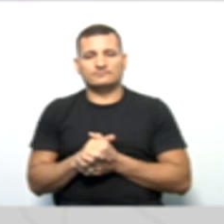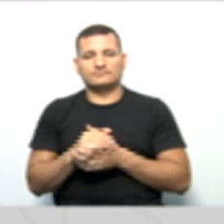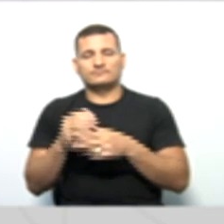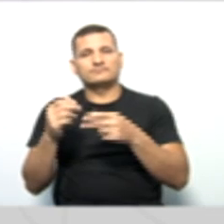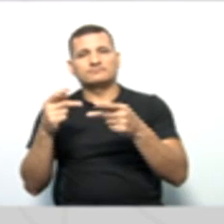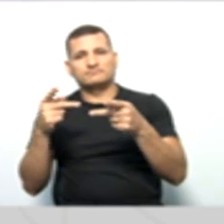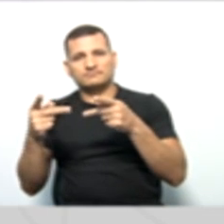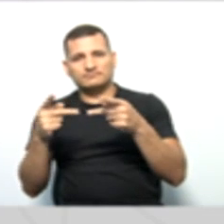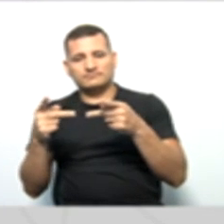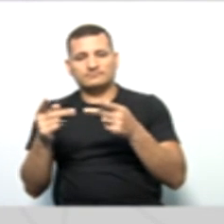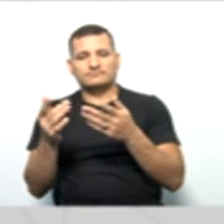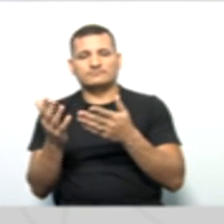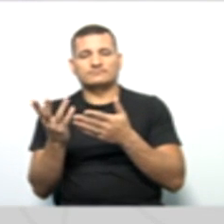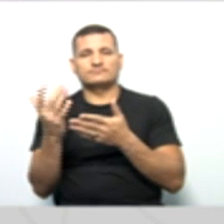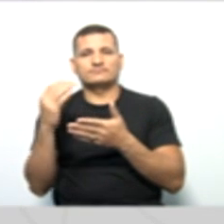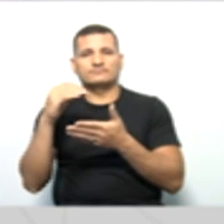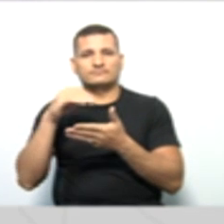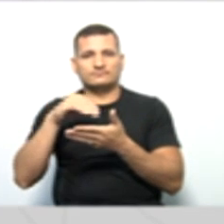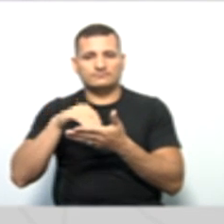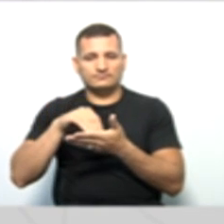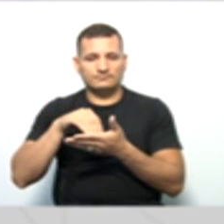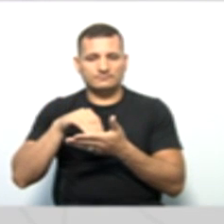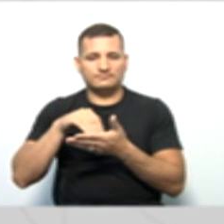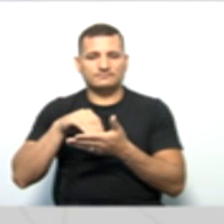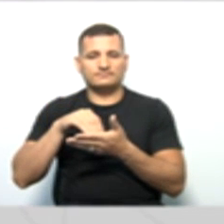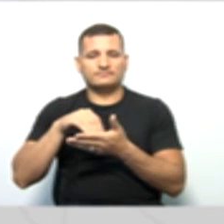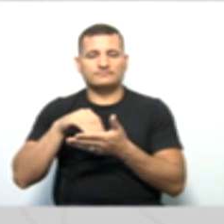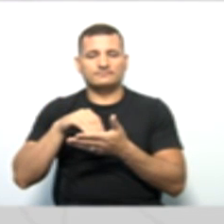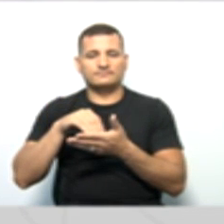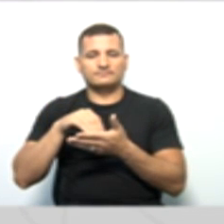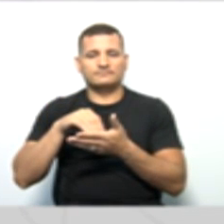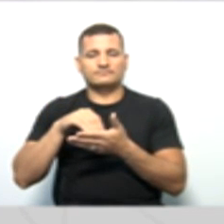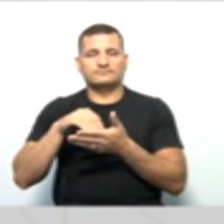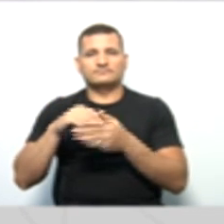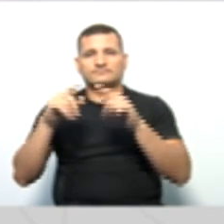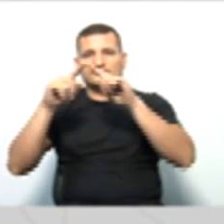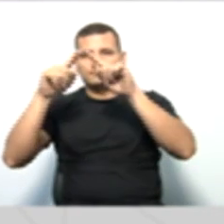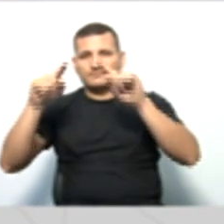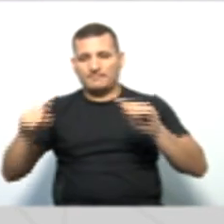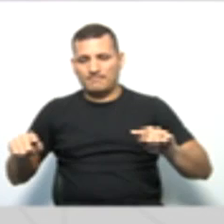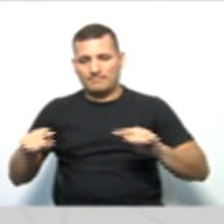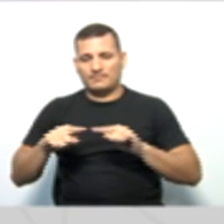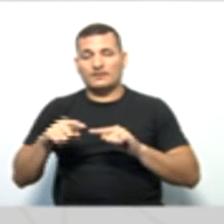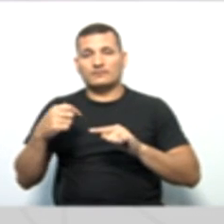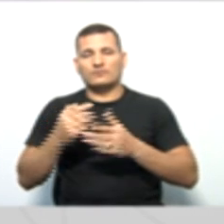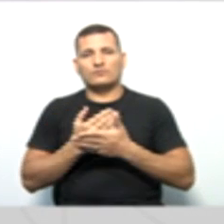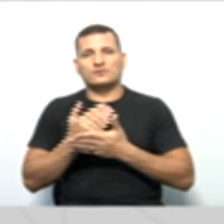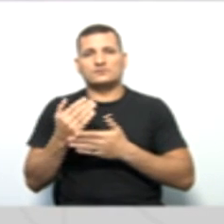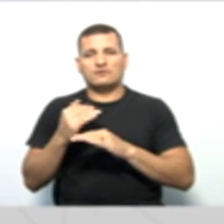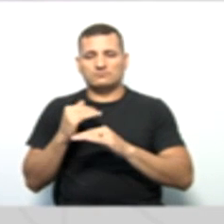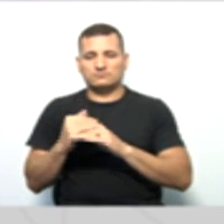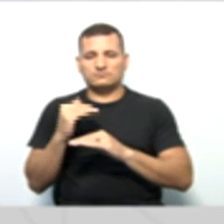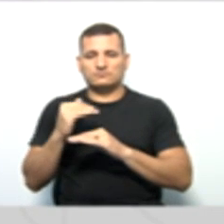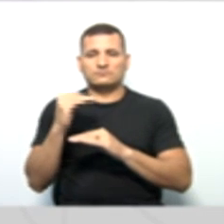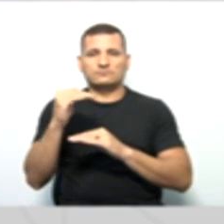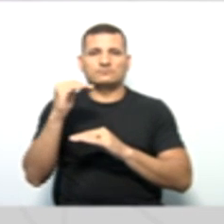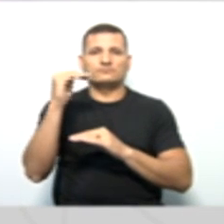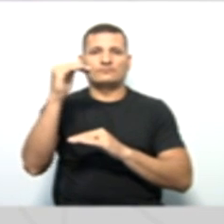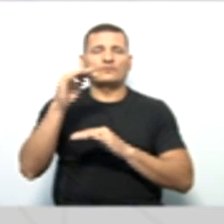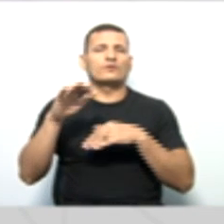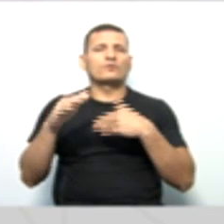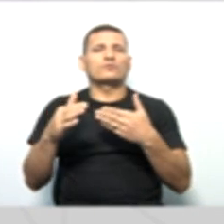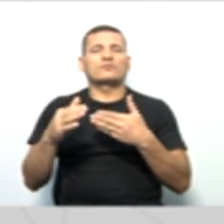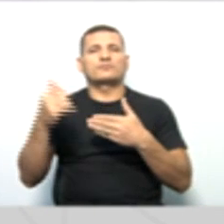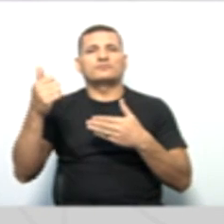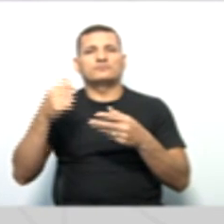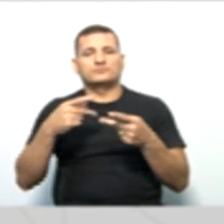Projetos de dados, que está aqui, ó, na base da pirâmide. A gente tem que começar de baixo para cima, não é isso? Então, qual é o primeiro projeto que eu vou